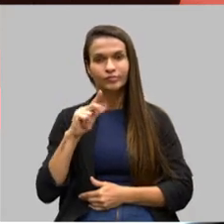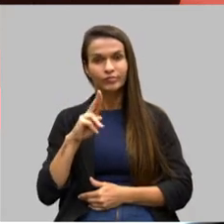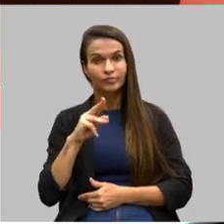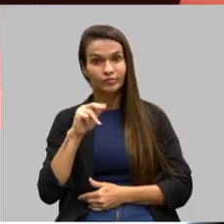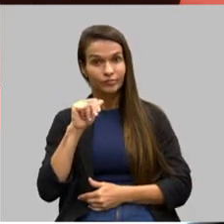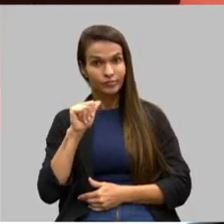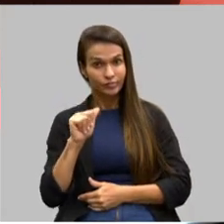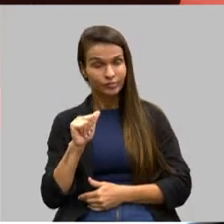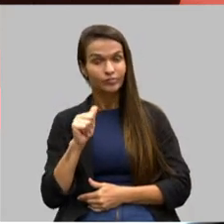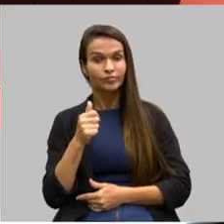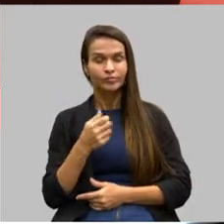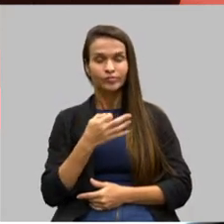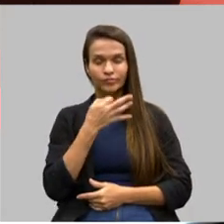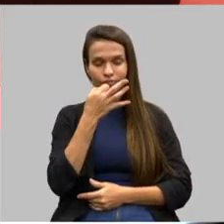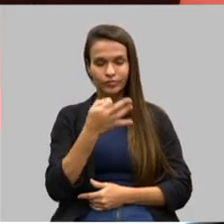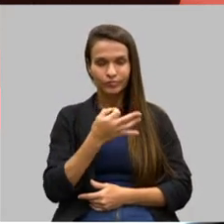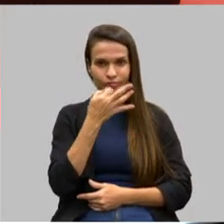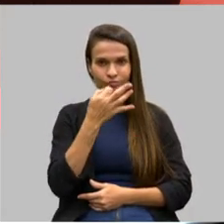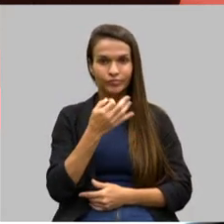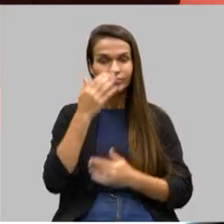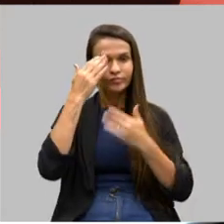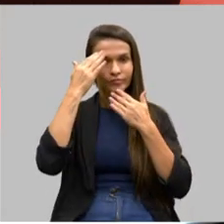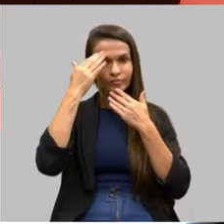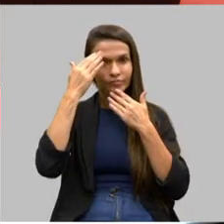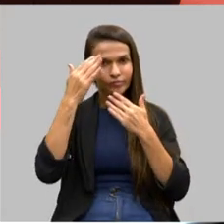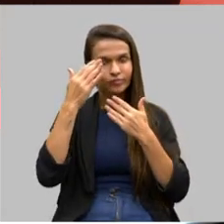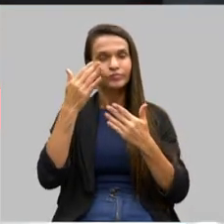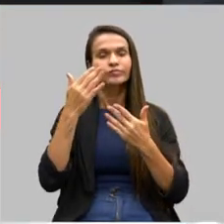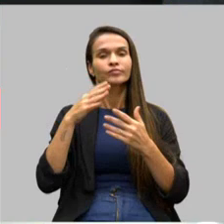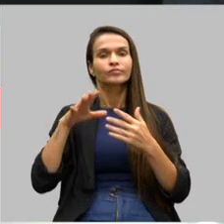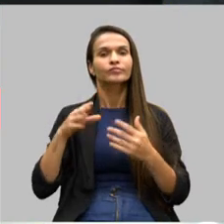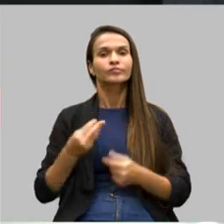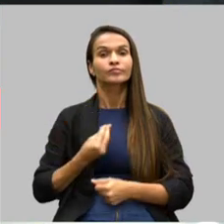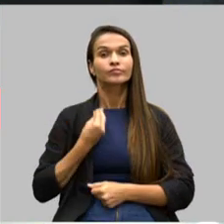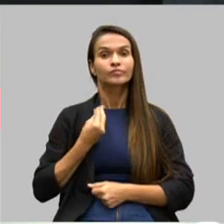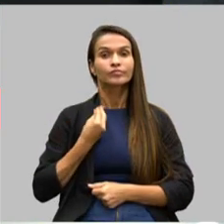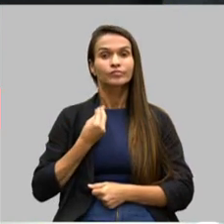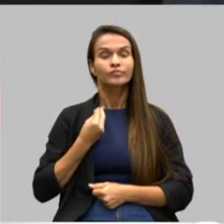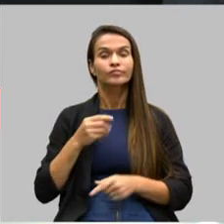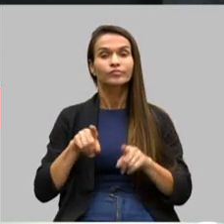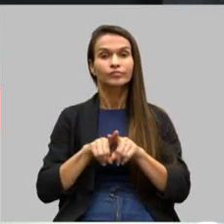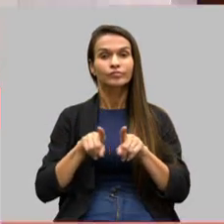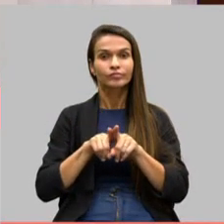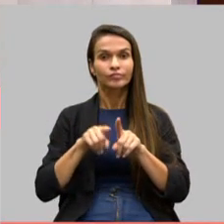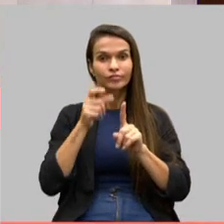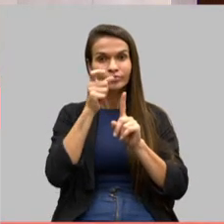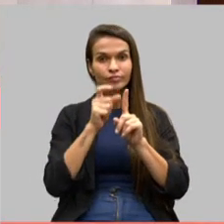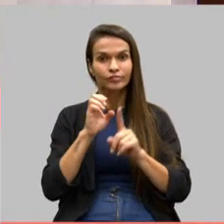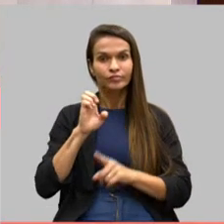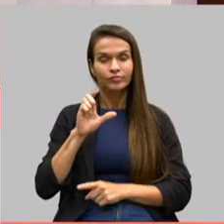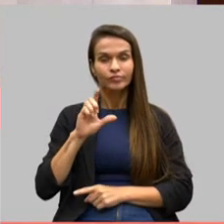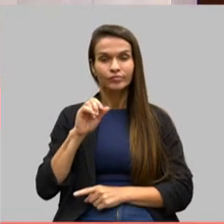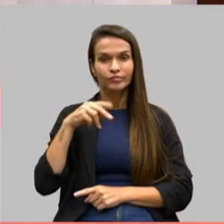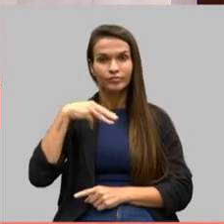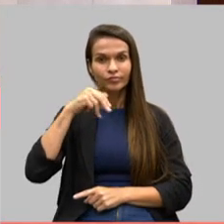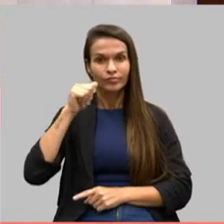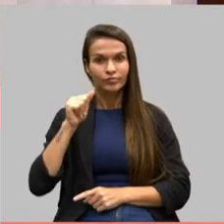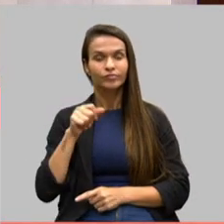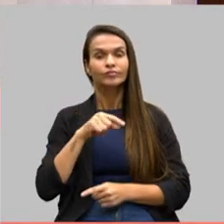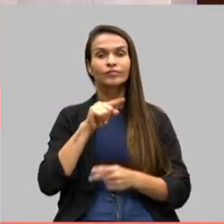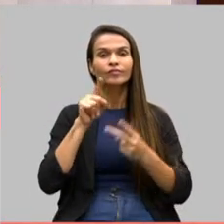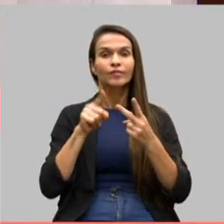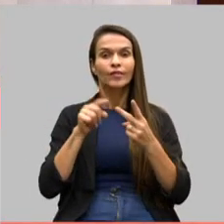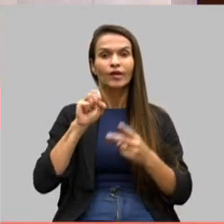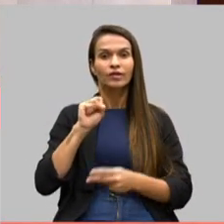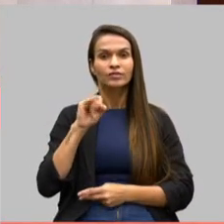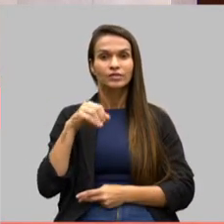pelos seus comentários. Obrigado, mais uma vez, pela presença. Comentar aqui e agradecer a presença da Eliane, da FETAENG, da Simone também, do